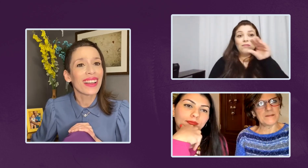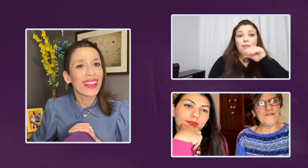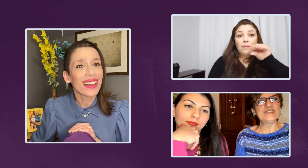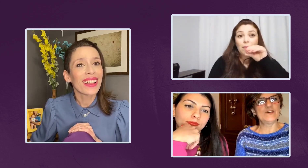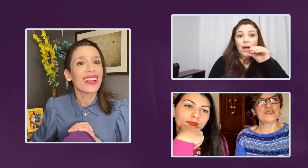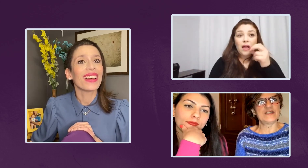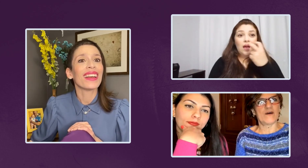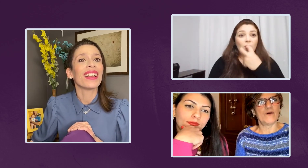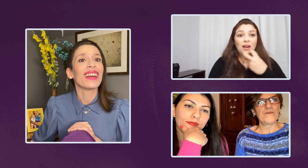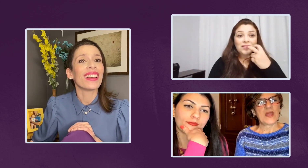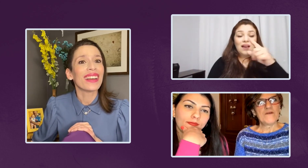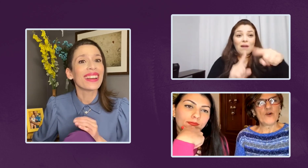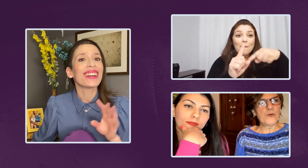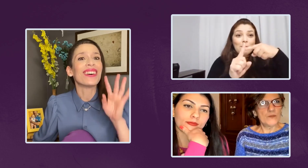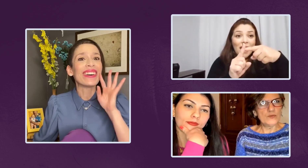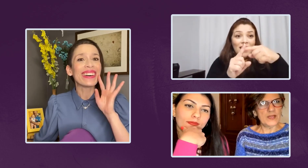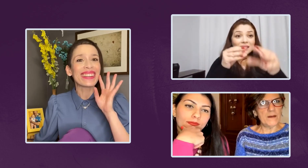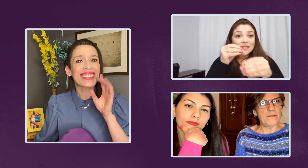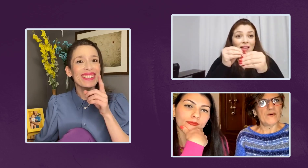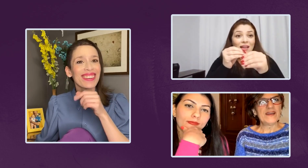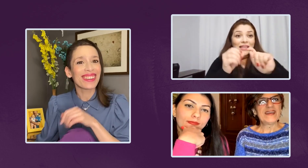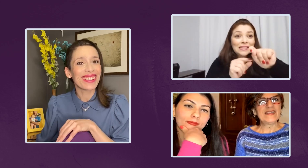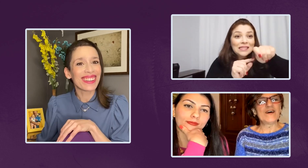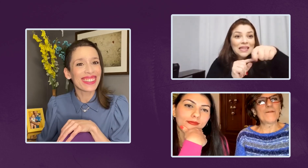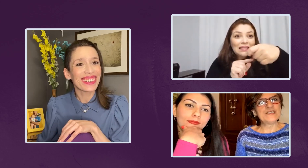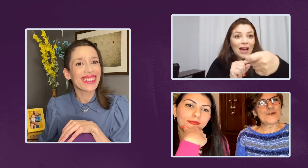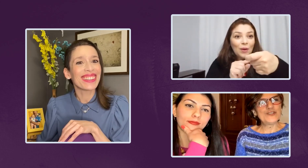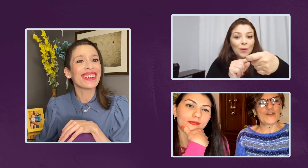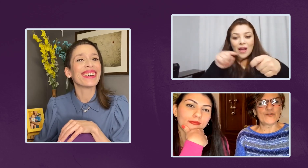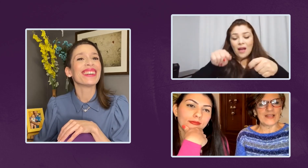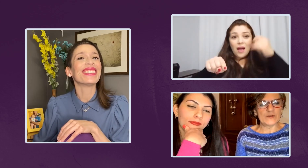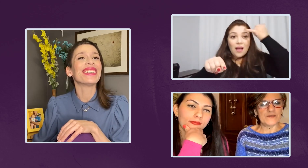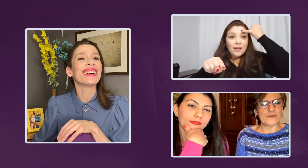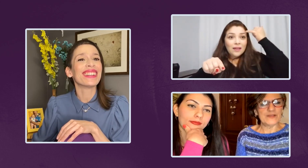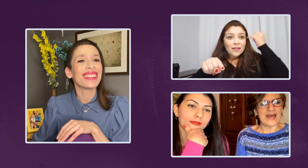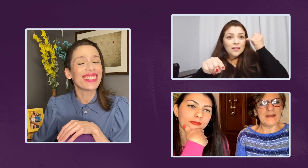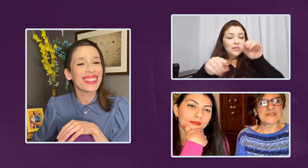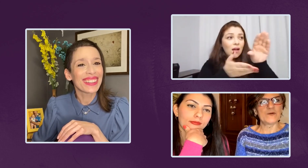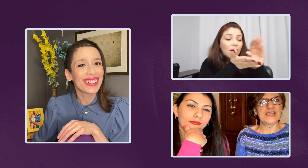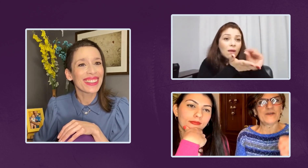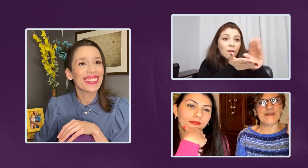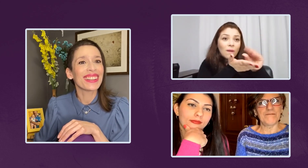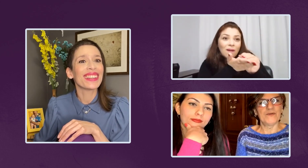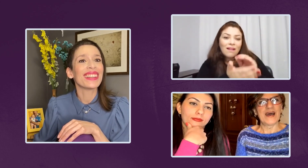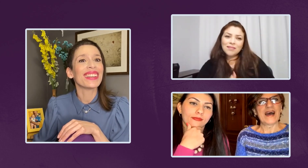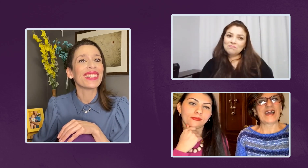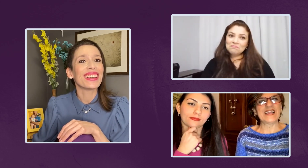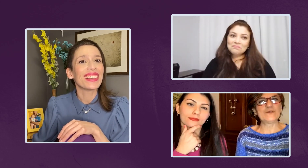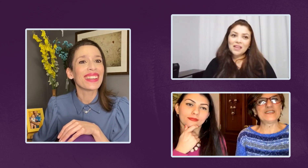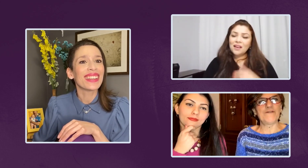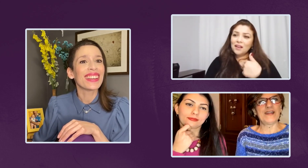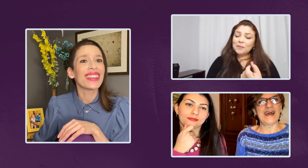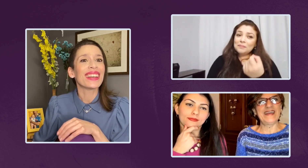mas também fazia o sinal. Foi por muito tempo. Então, por isso que eu digo, quando ela entrou na faculdade, a impressão que deu que